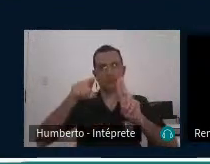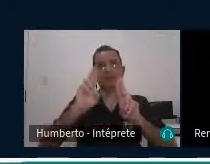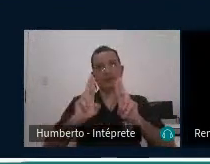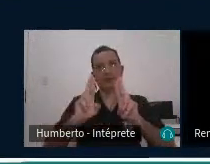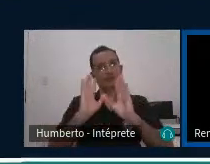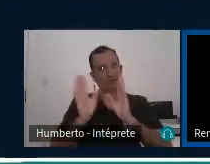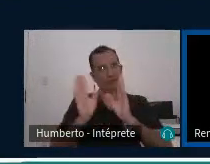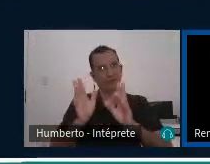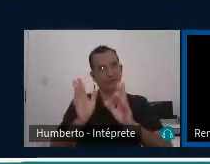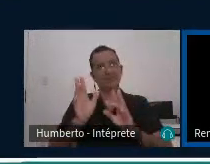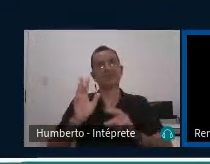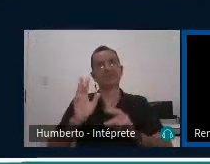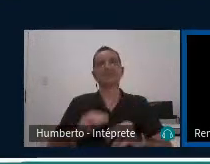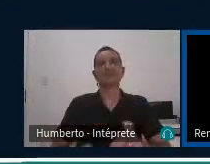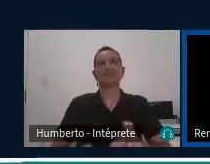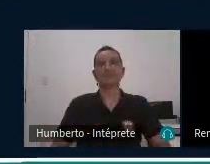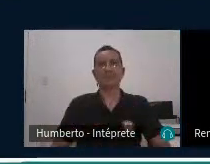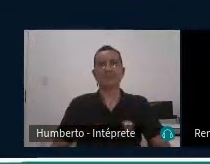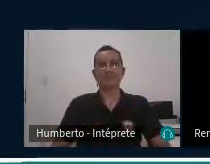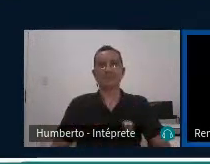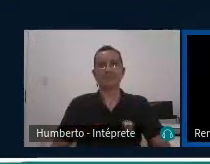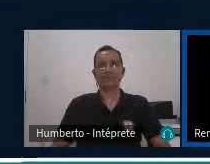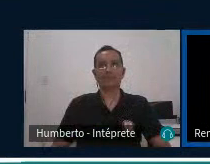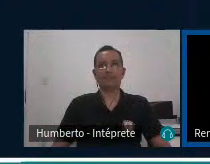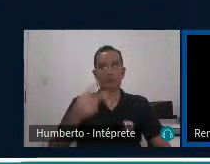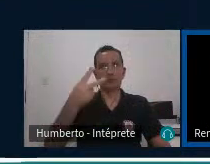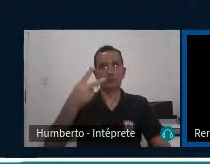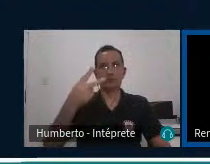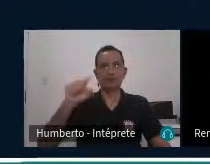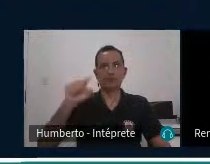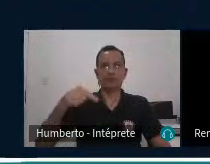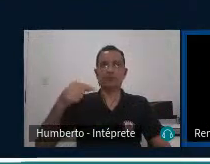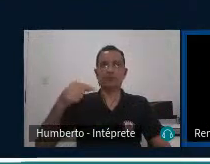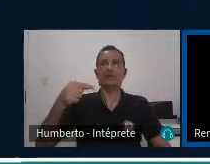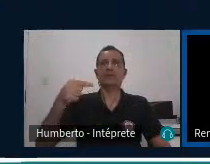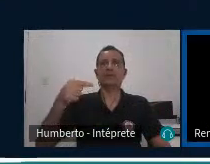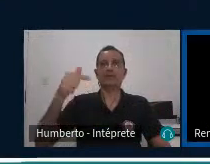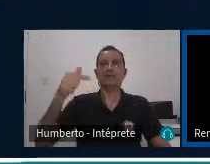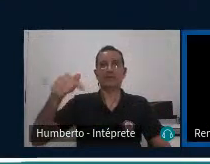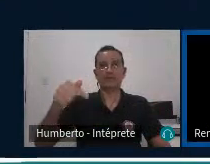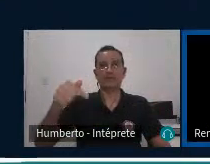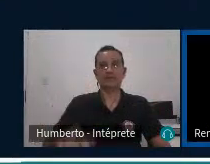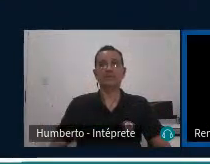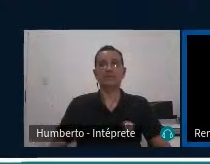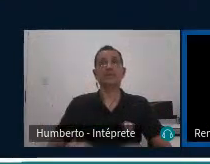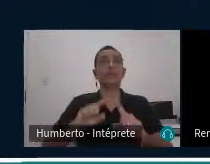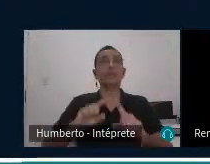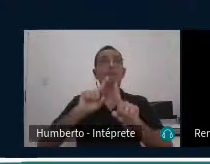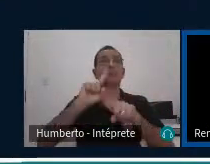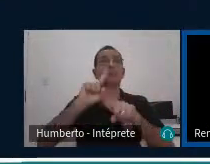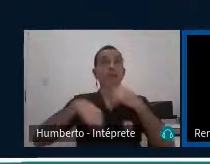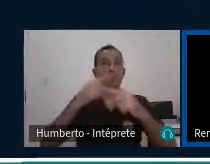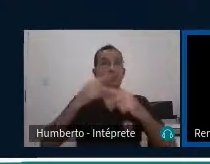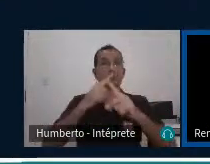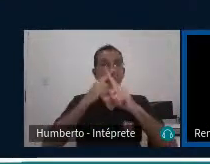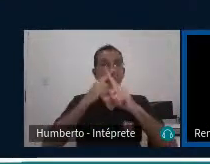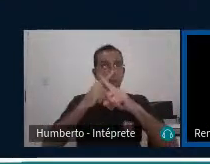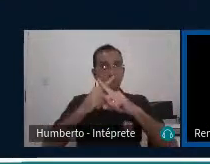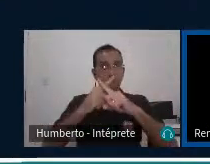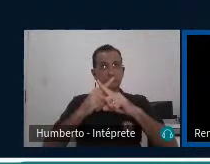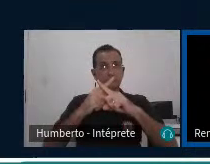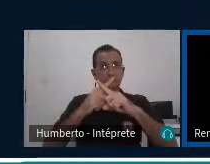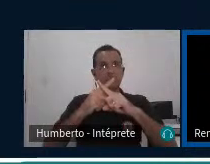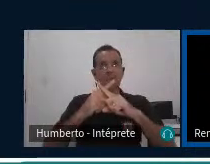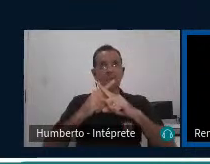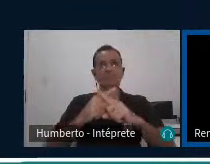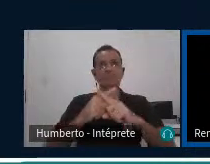dar 37, que é 44. E quando a gente multiplica, a gente vai achar um número. Quando a gente